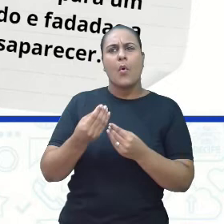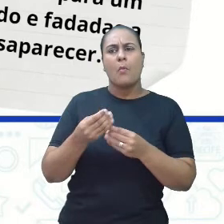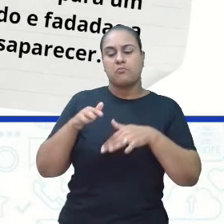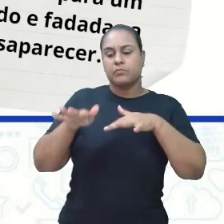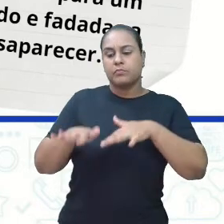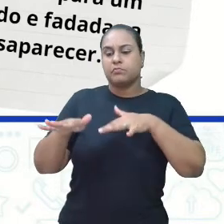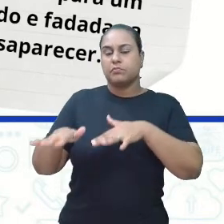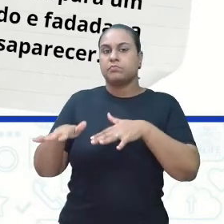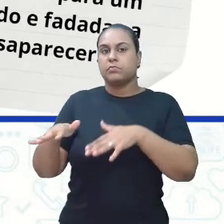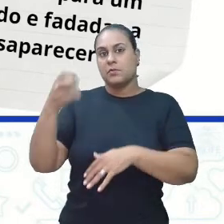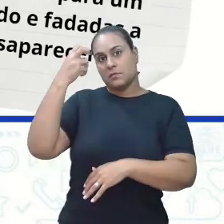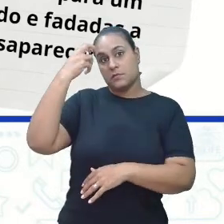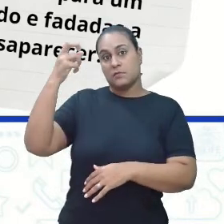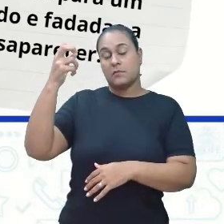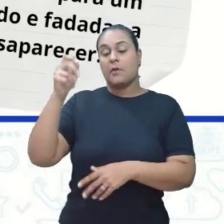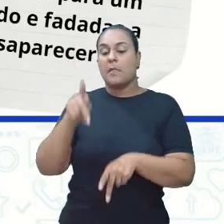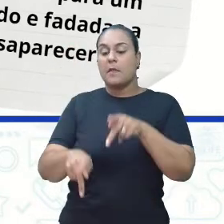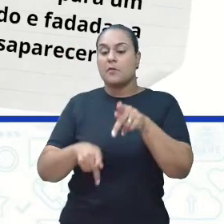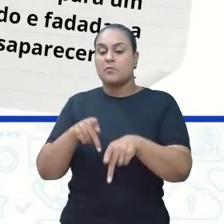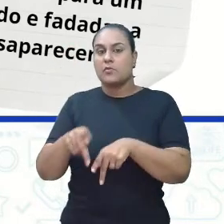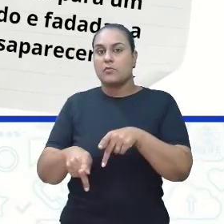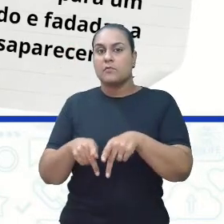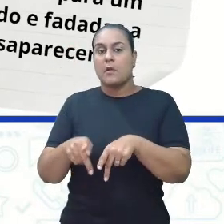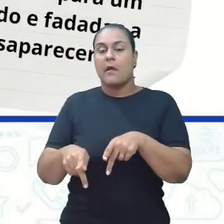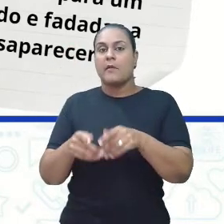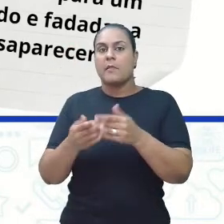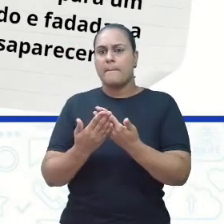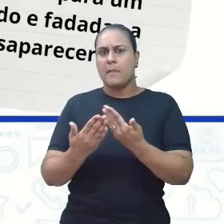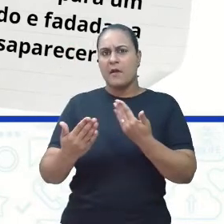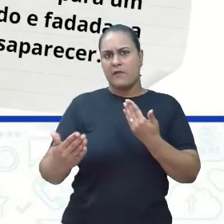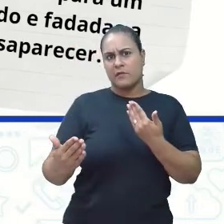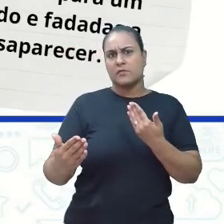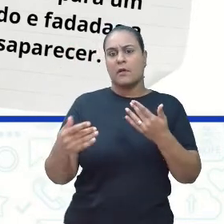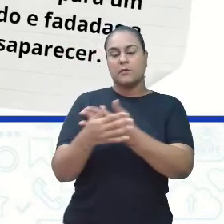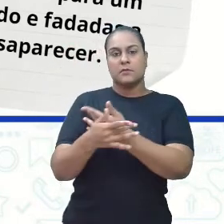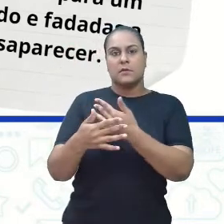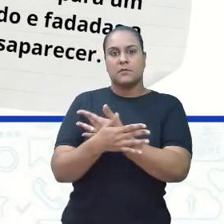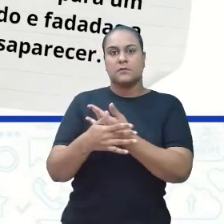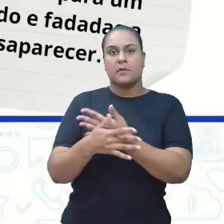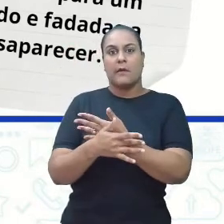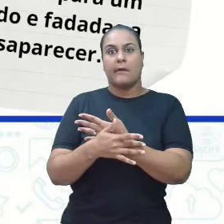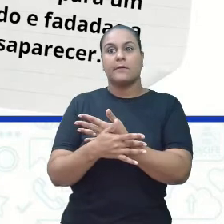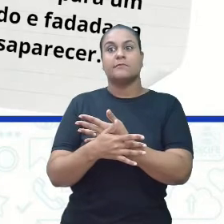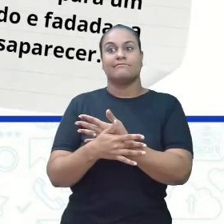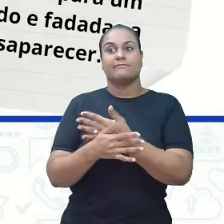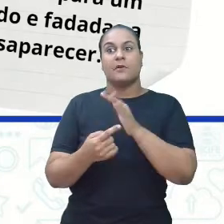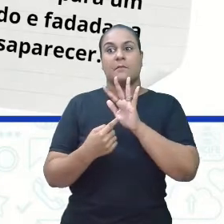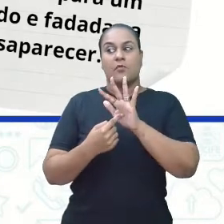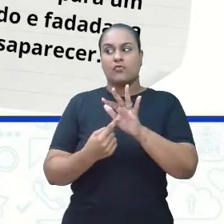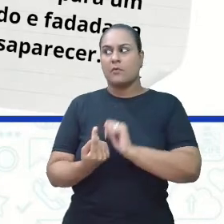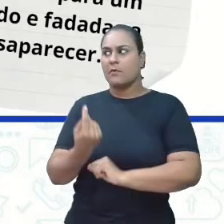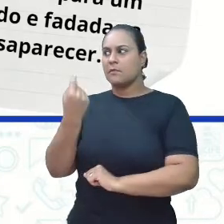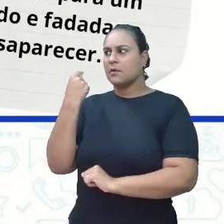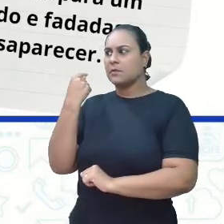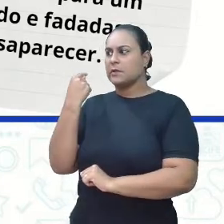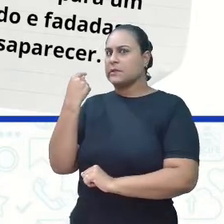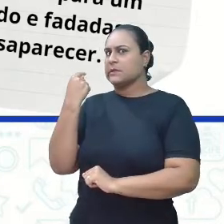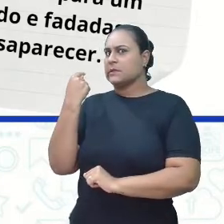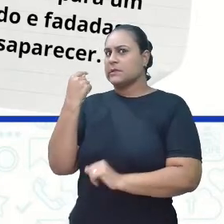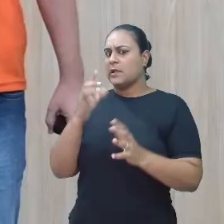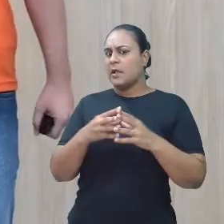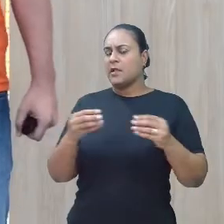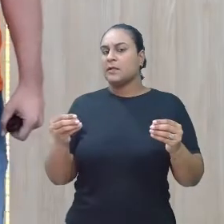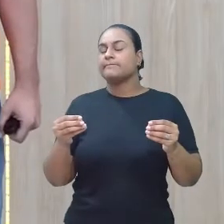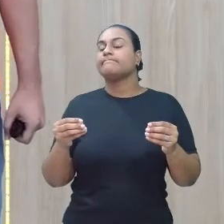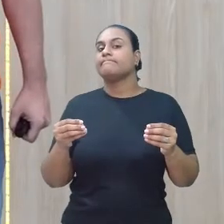culturais das populações mais afastadas dos meios urbanos, projetadas para um passado e fadadas a desaparecer. Então, lá